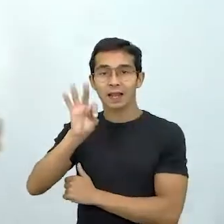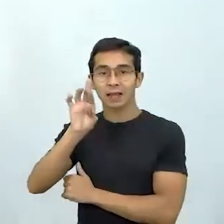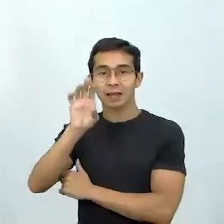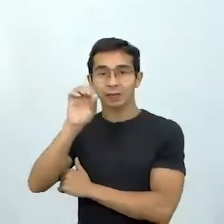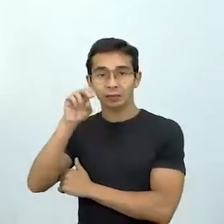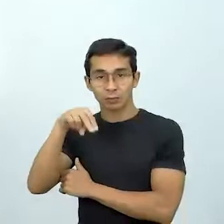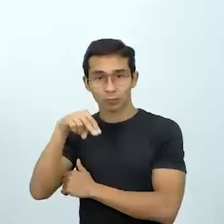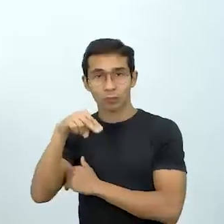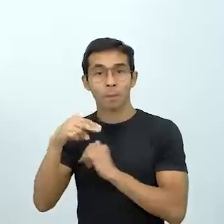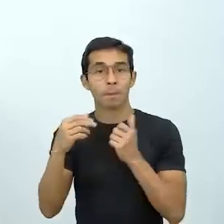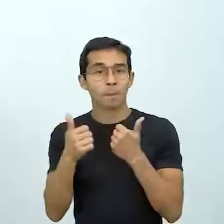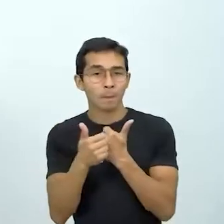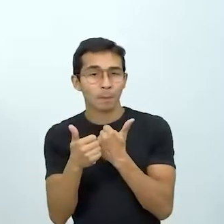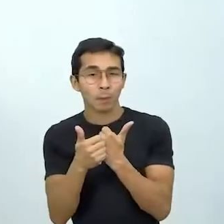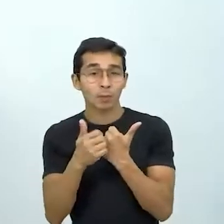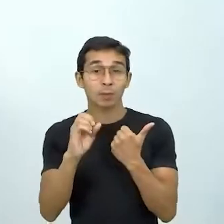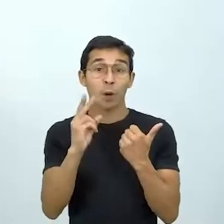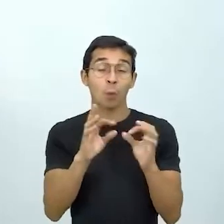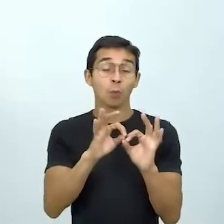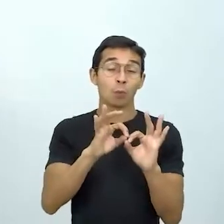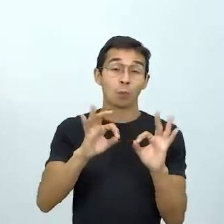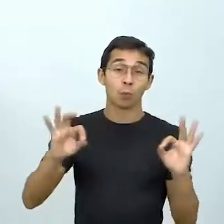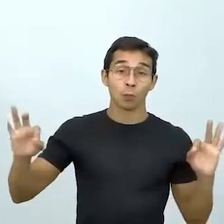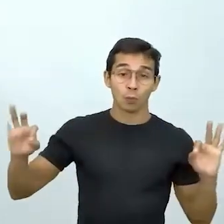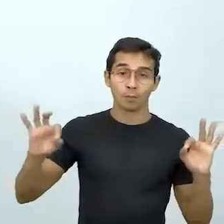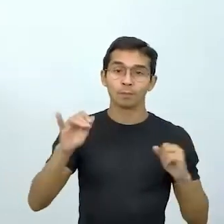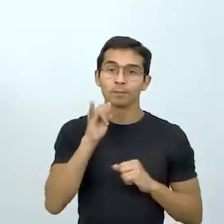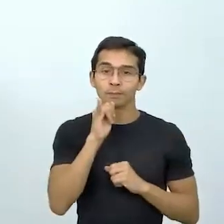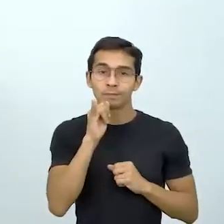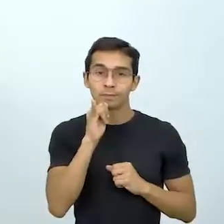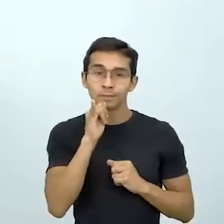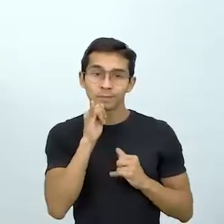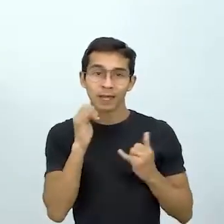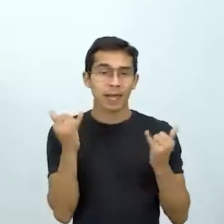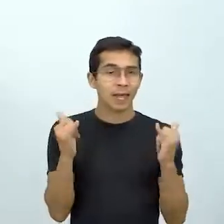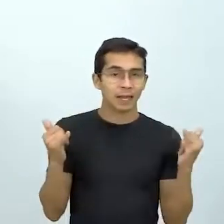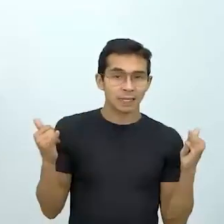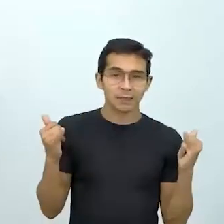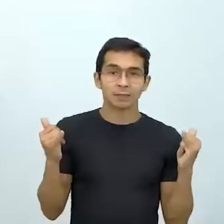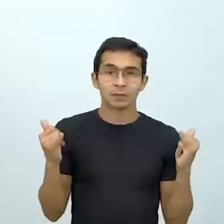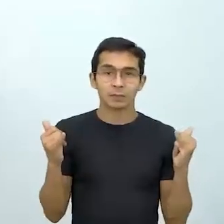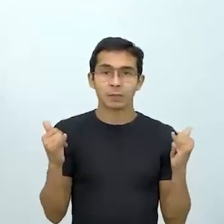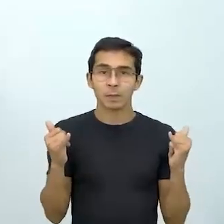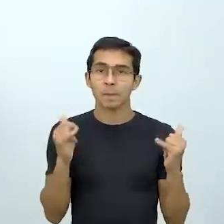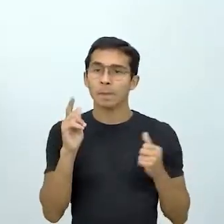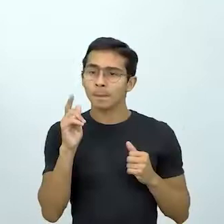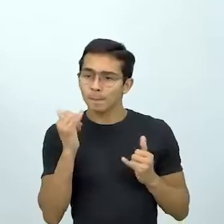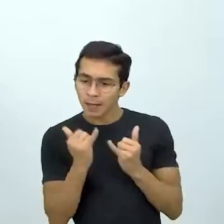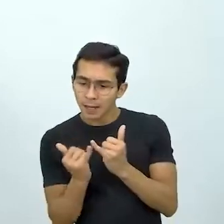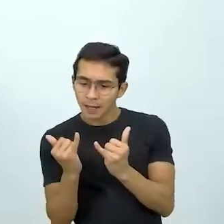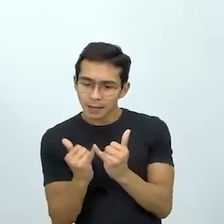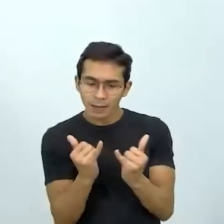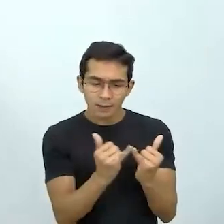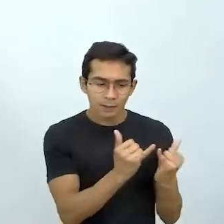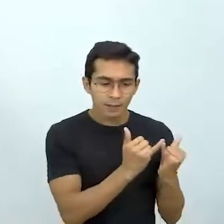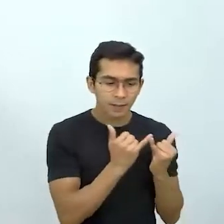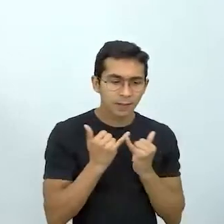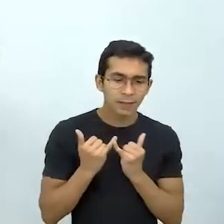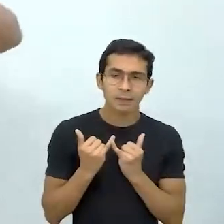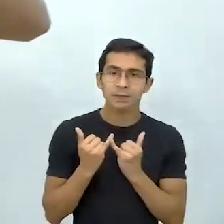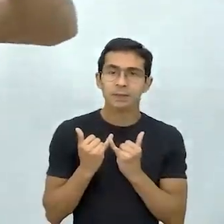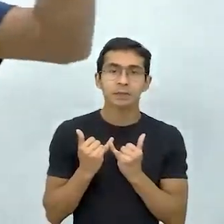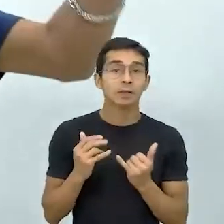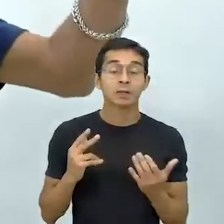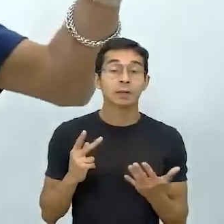muito distante, certo? Então, quando eu tenho aí uma eletronegatividade semelhante entre átomos, o que vai acontecer? Eles não